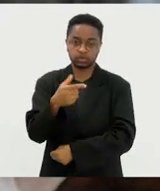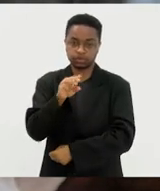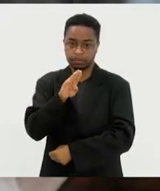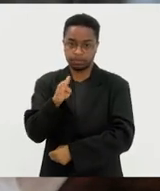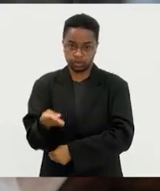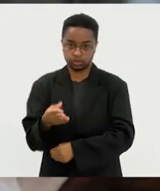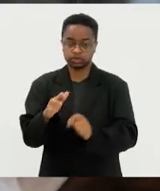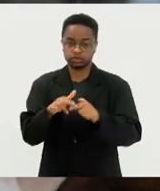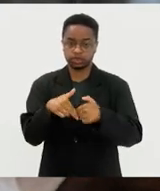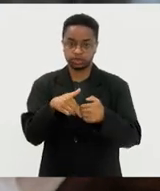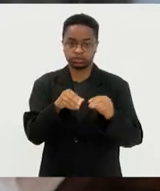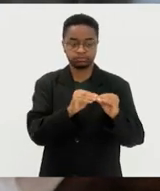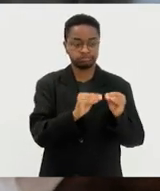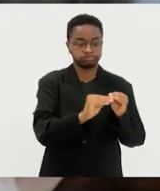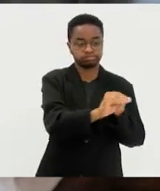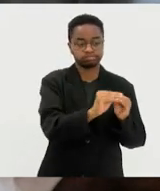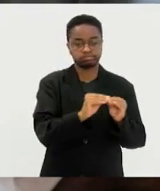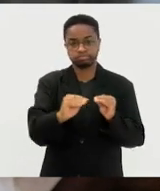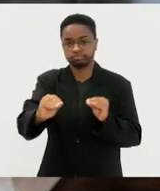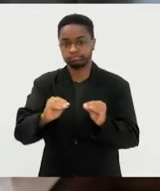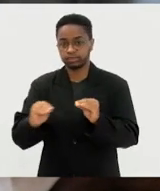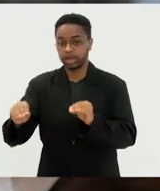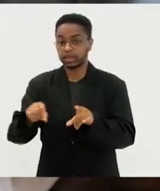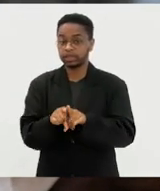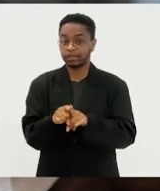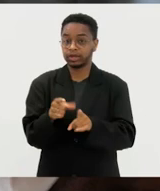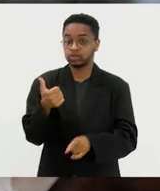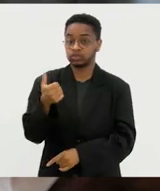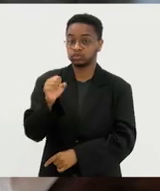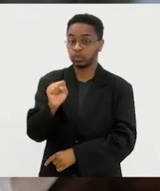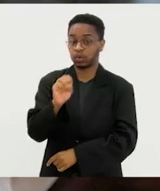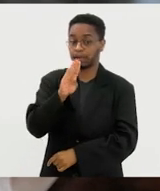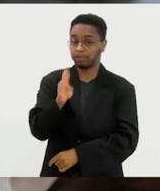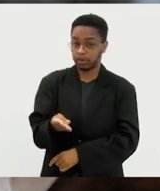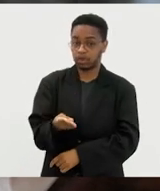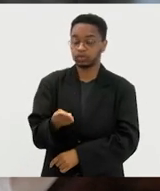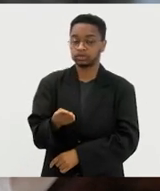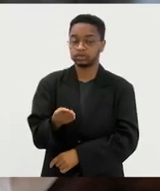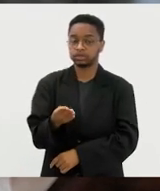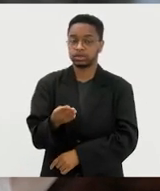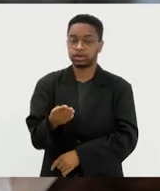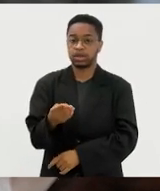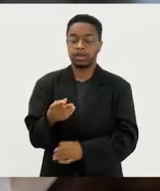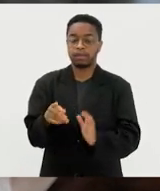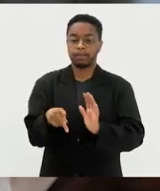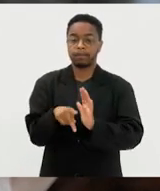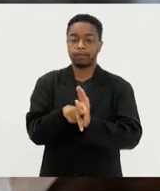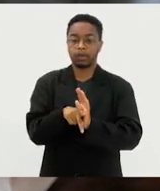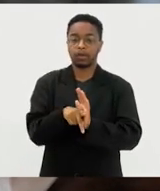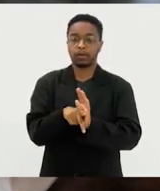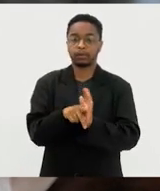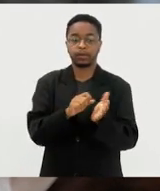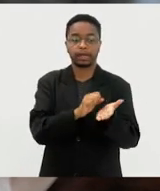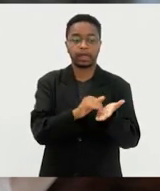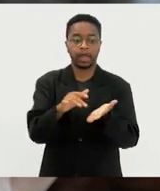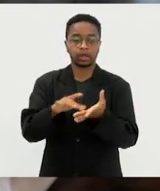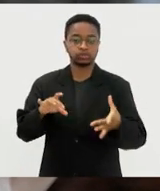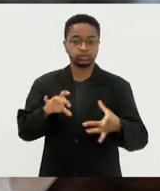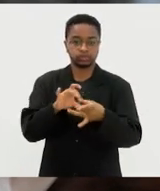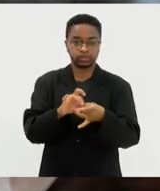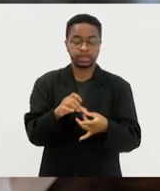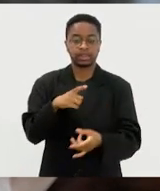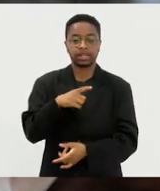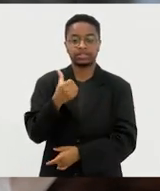desses remanejamentos, e 18 bilhões de recursos vinculados, dos quais uns 16 é